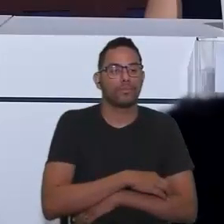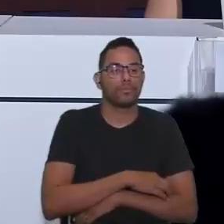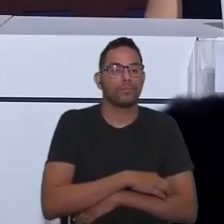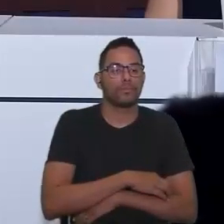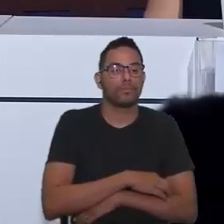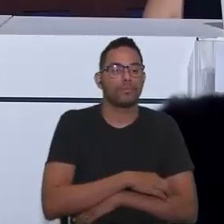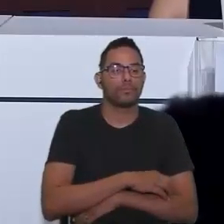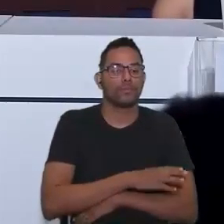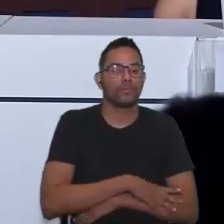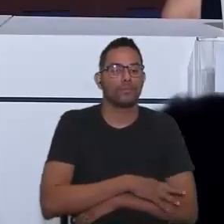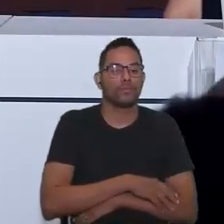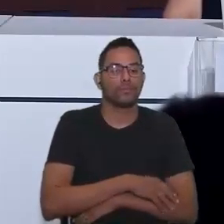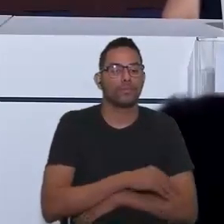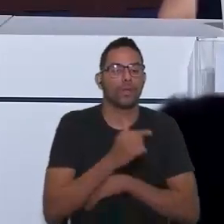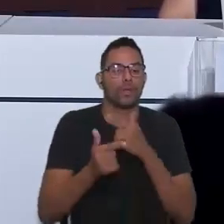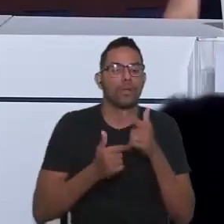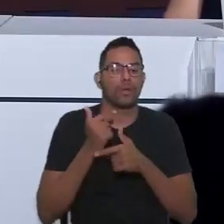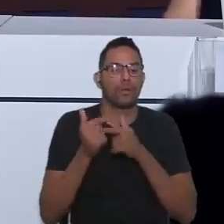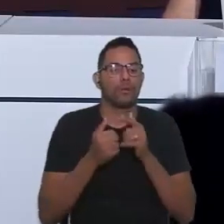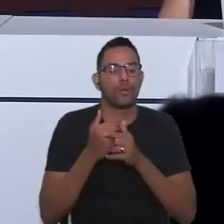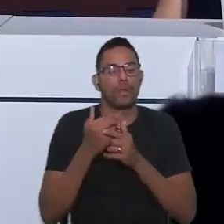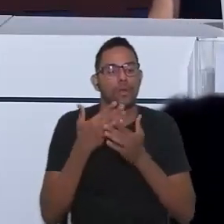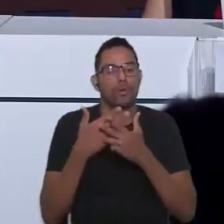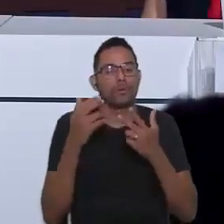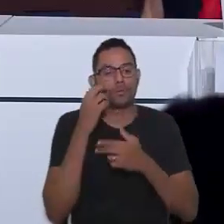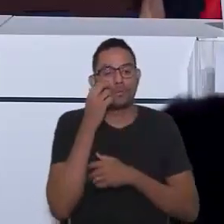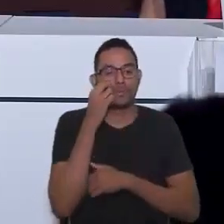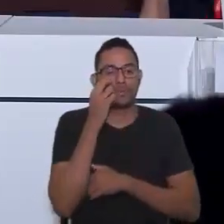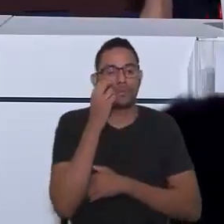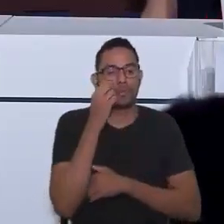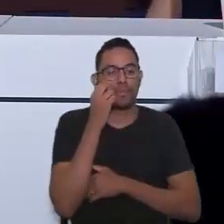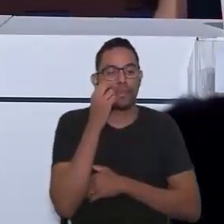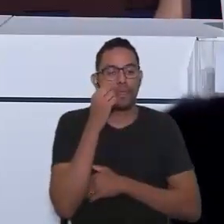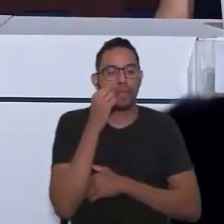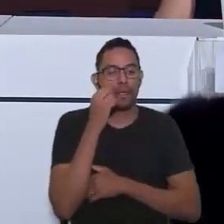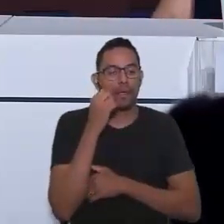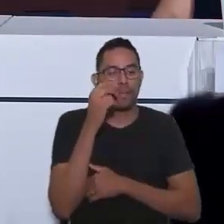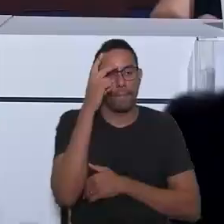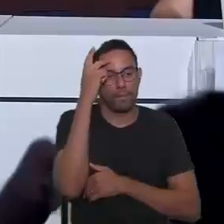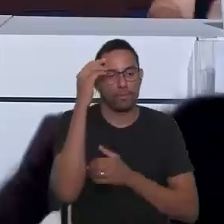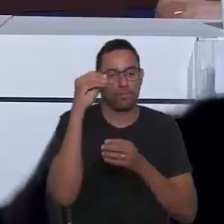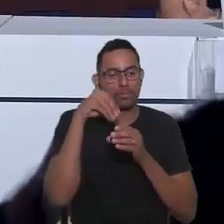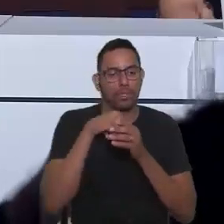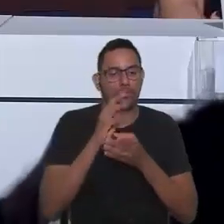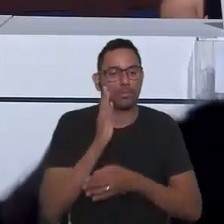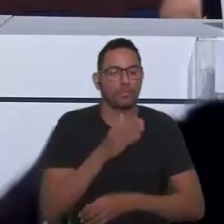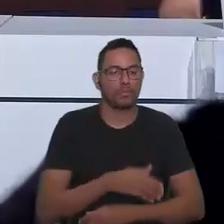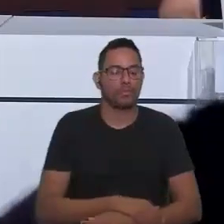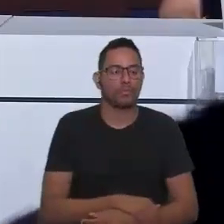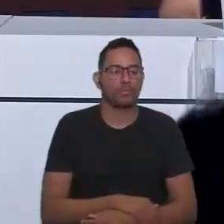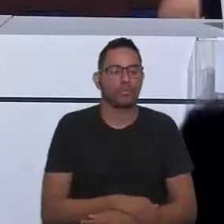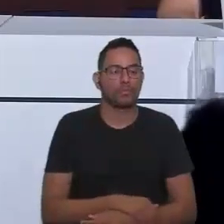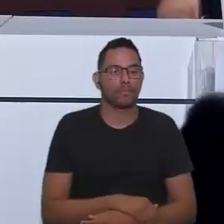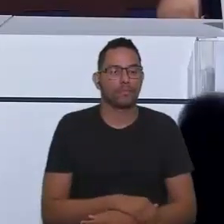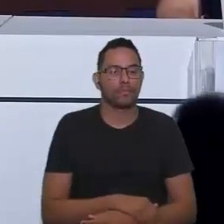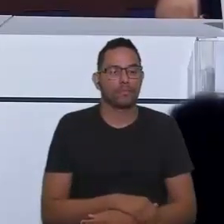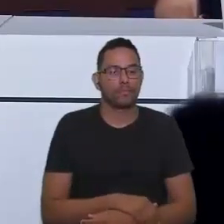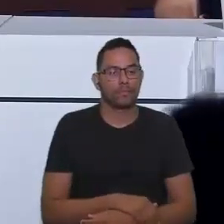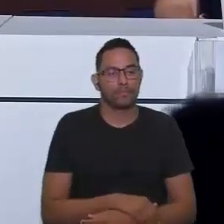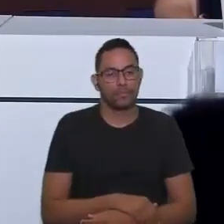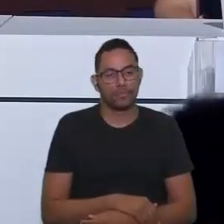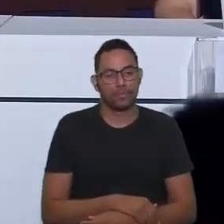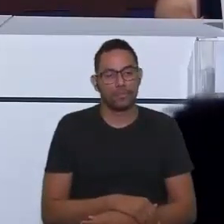e enfrentar as coisas assim como alguém que está habituado. Eu nunca estou habituado e regresso sempre a